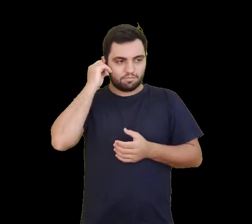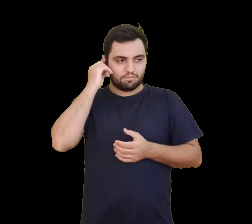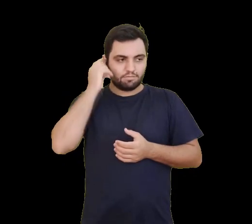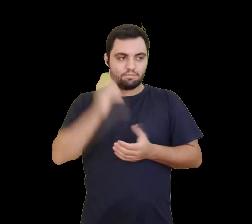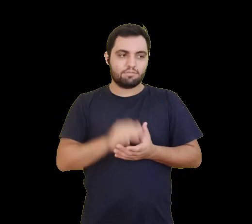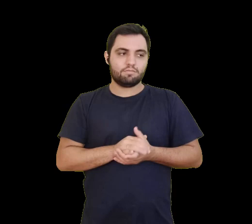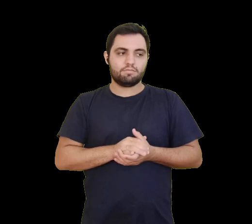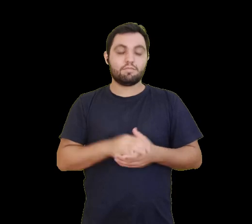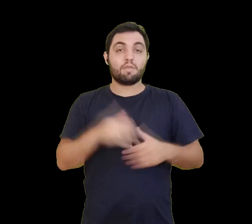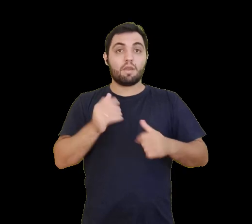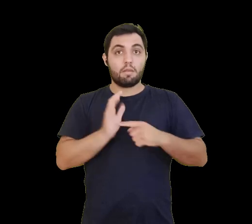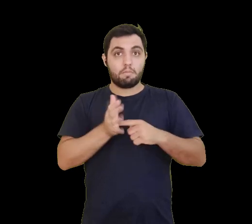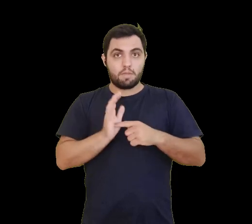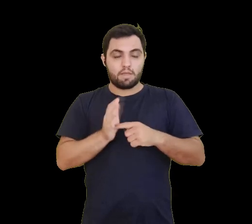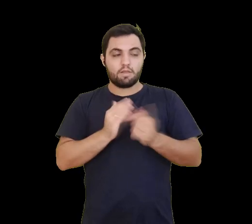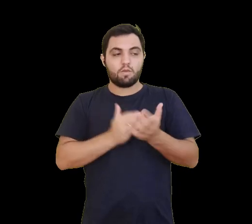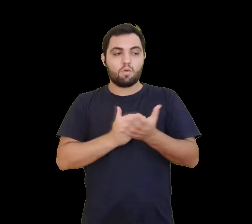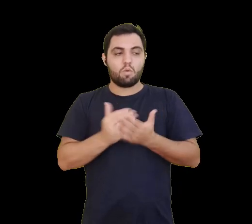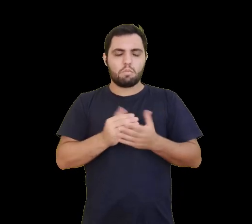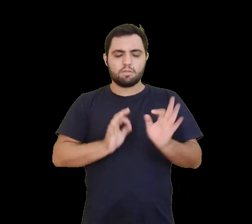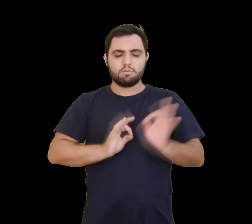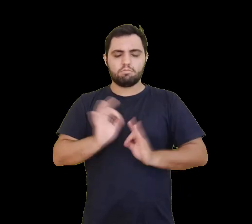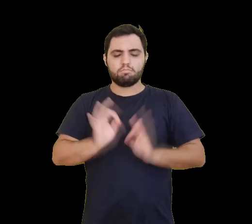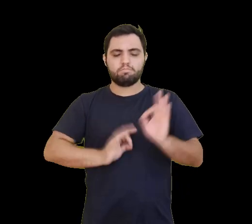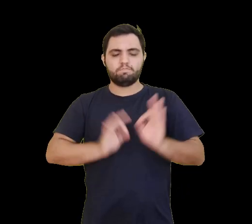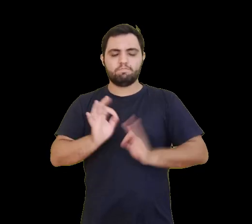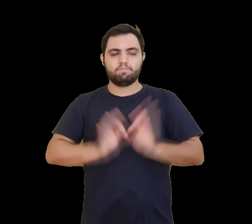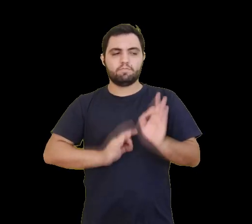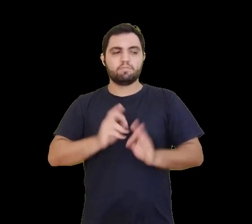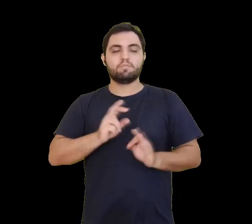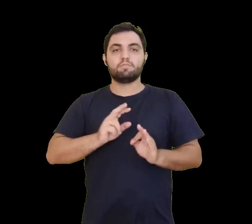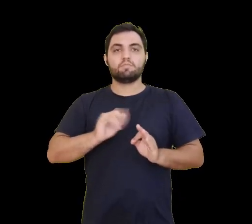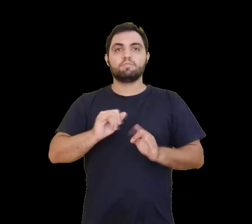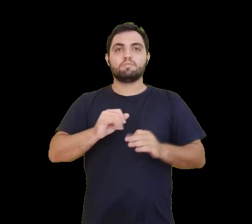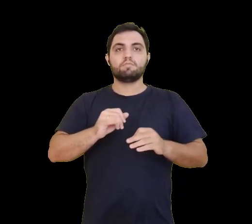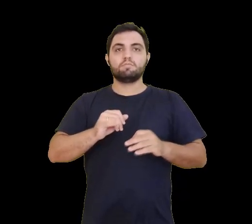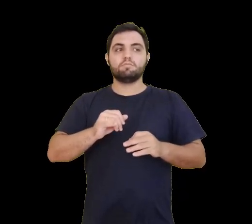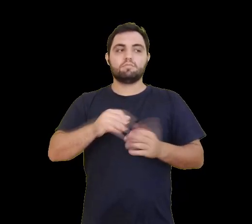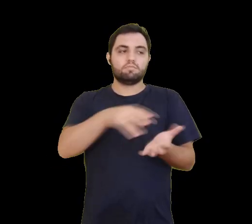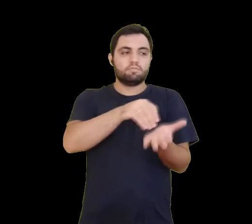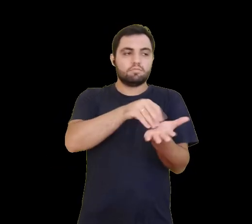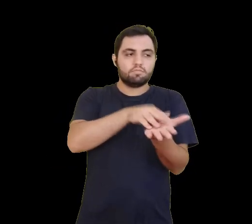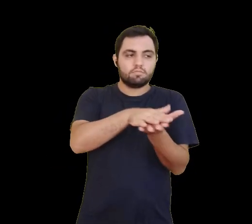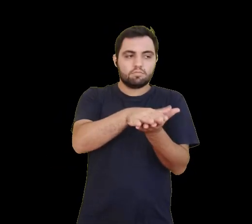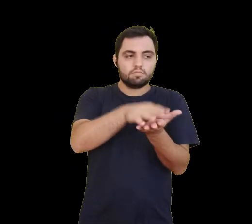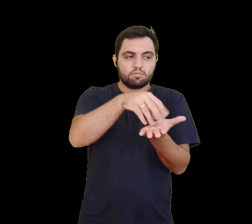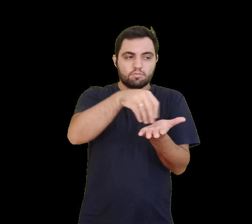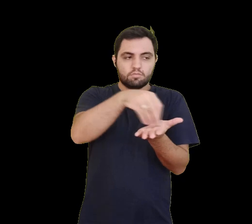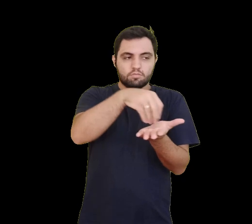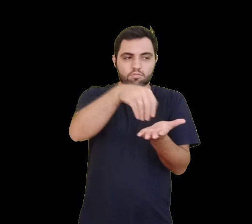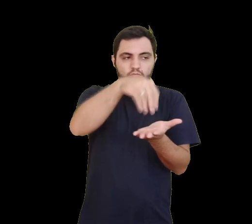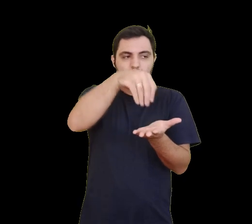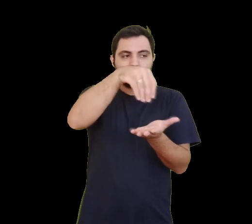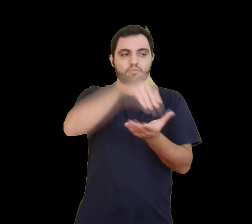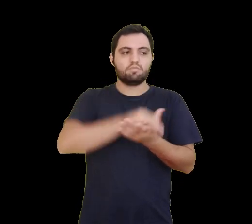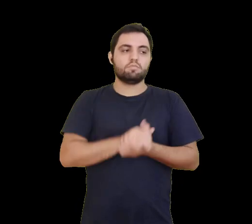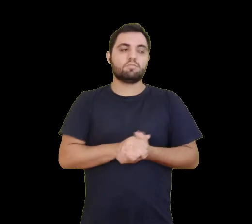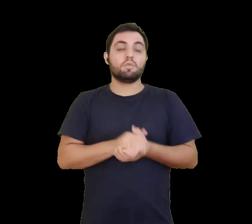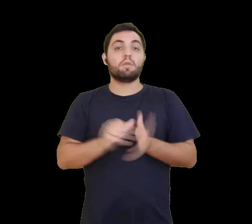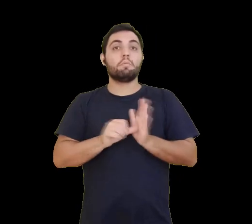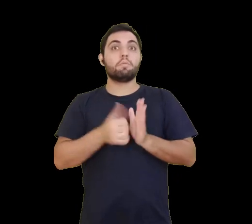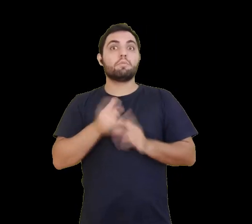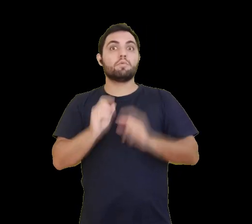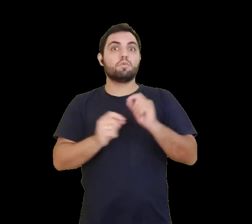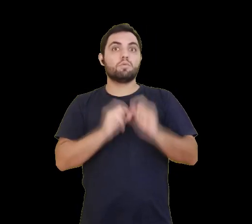A máquina começa então a se preparar para imprimir o gatinho. A primeira coisa que é feita é o aquecimento